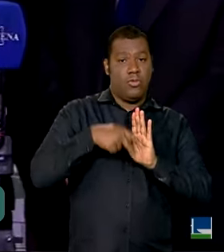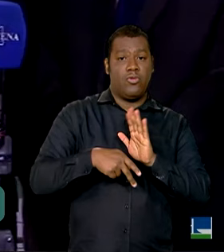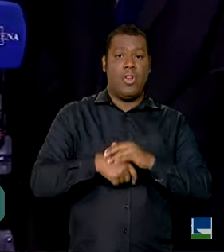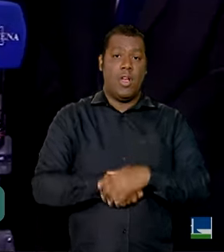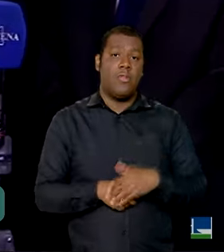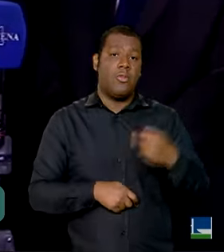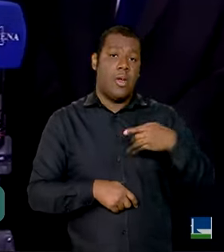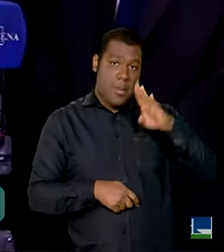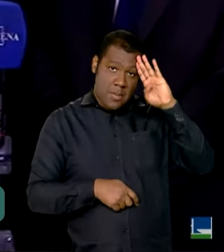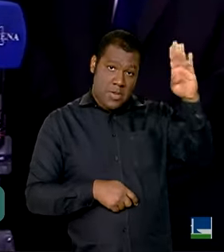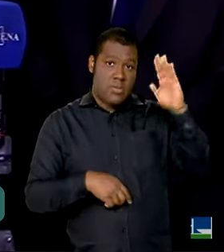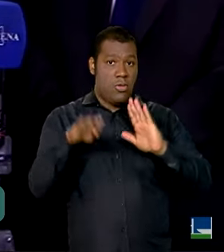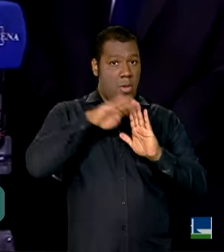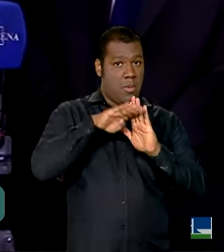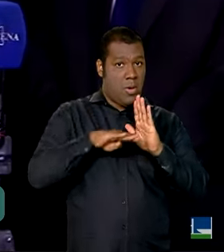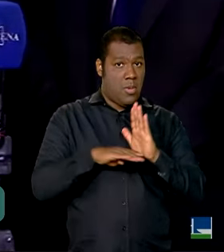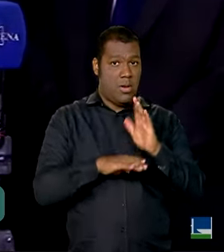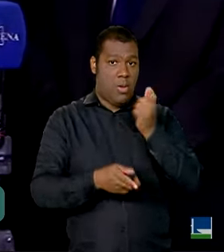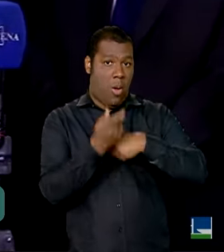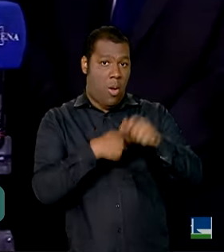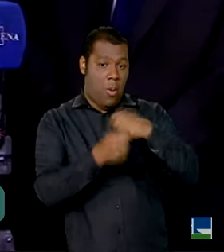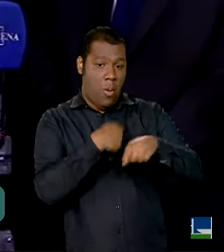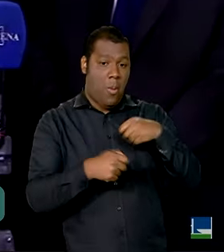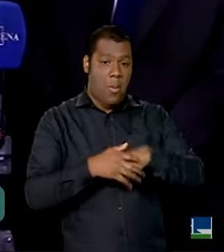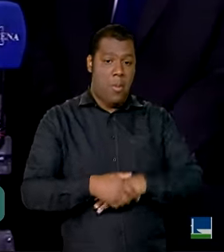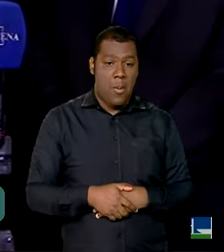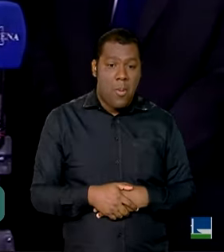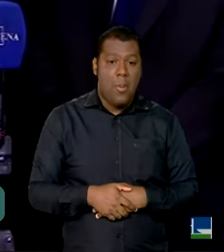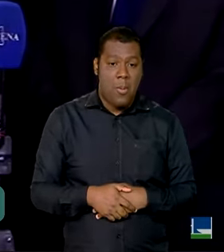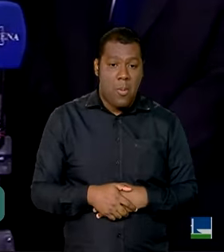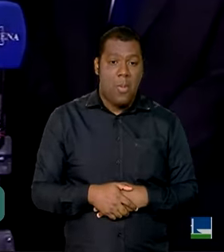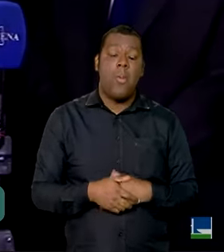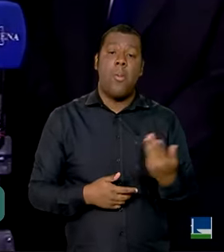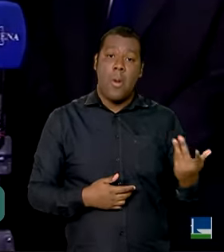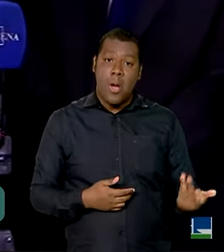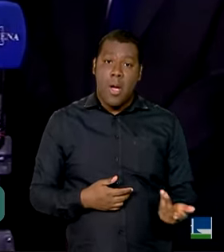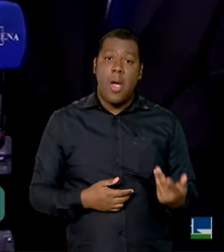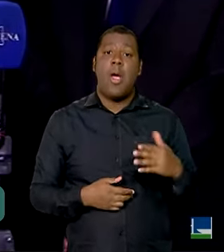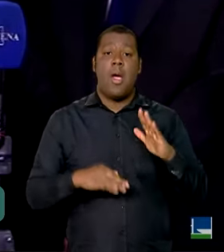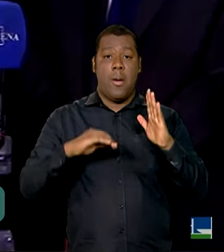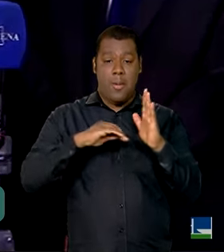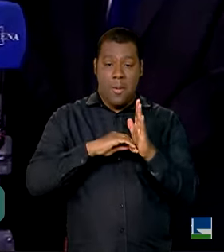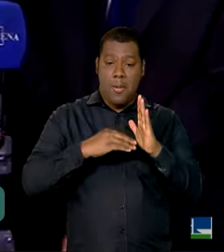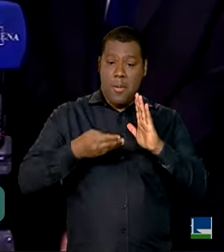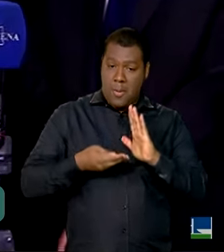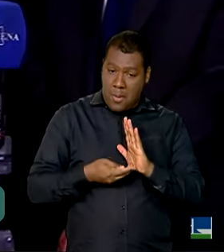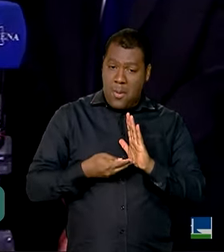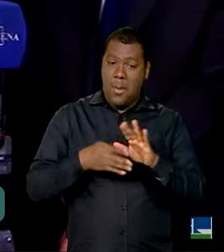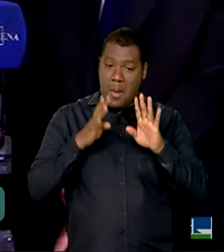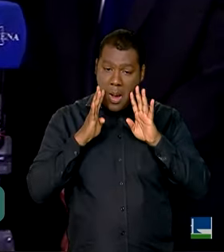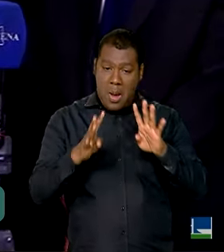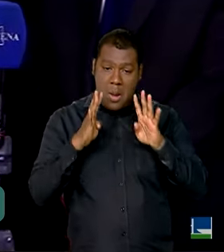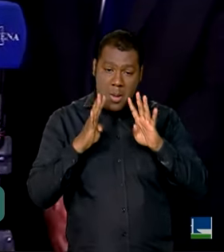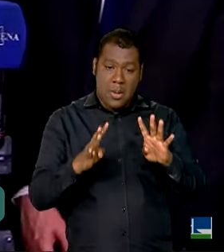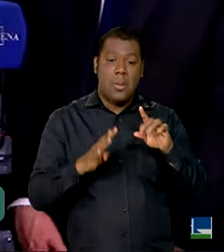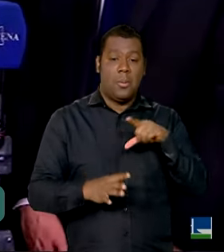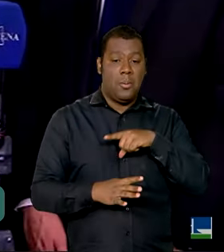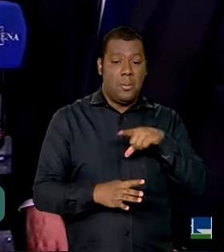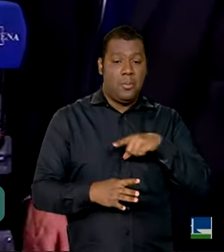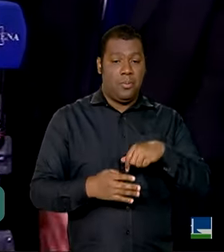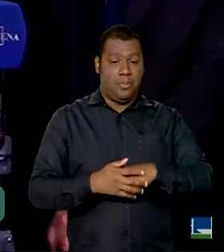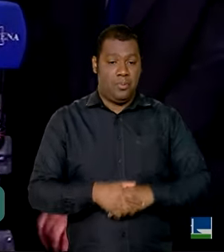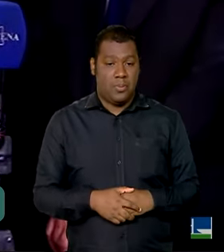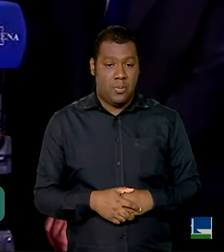agenda econômica, que tem recebido a atenção das casas. Nós nem sempre